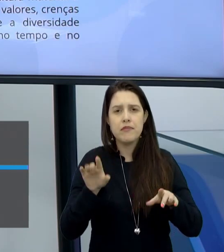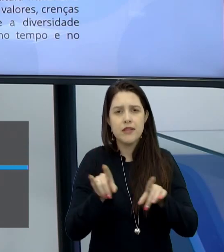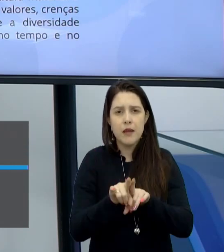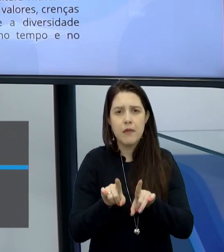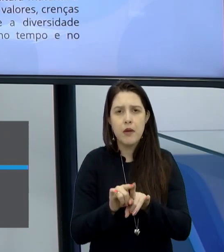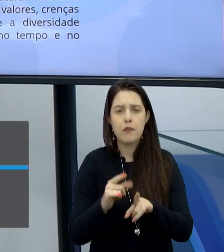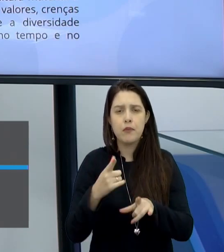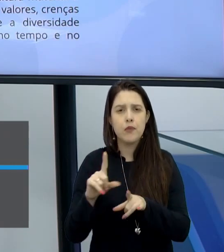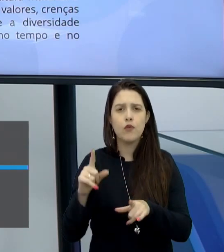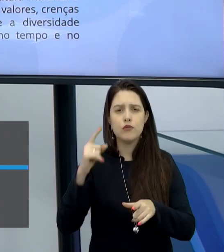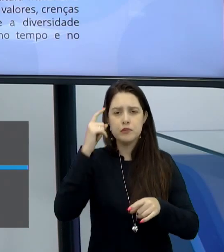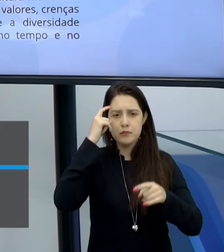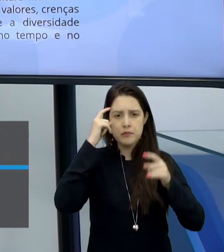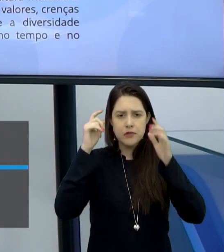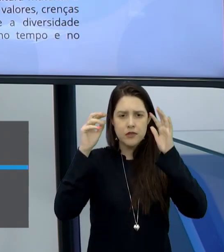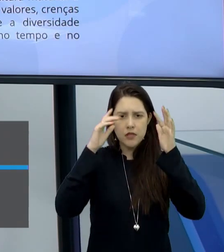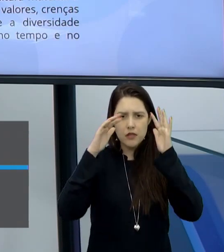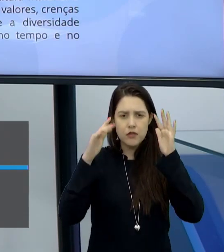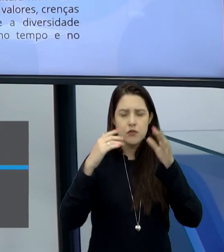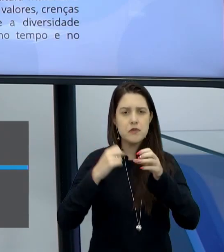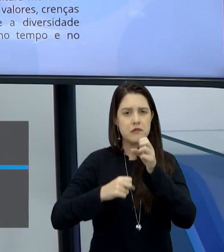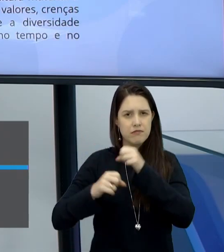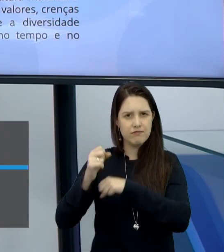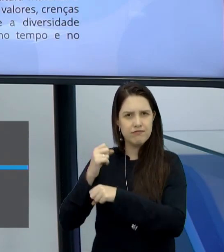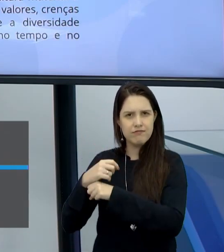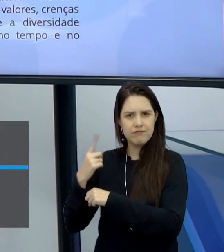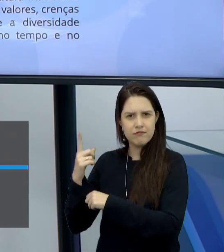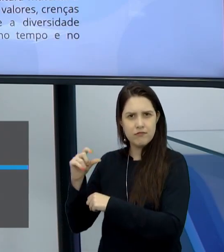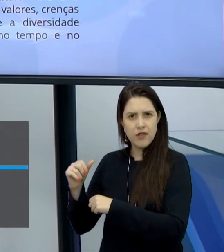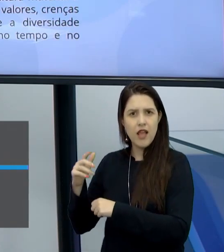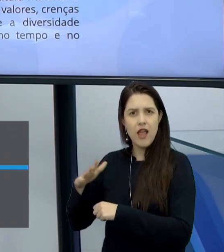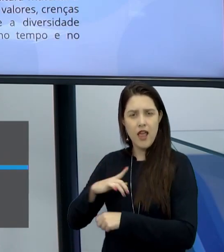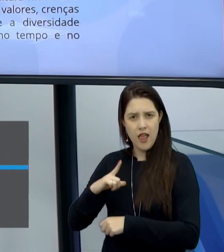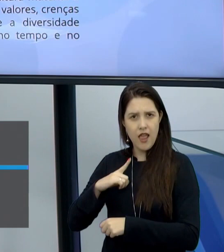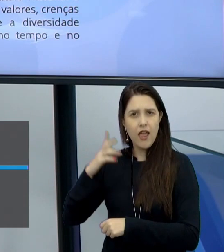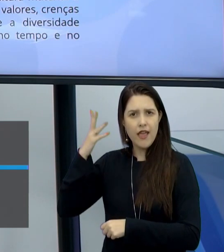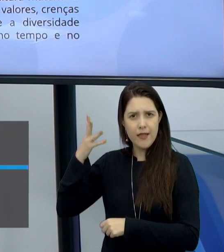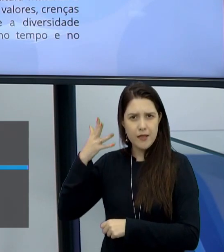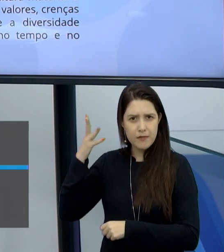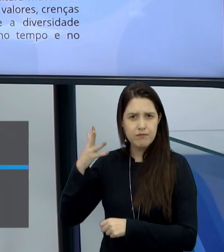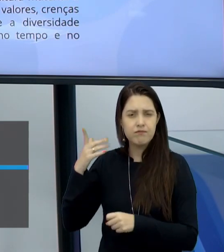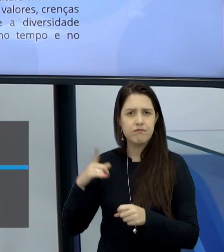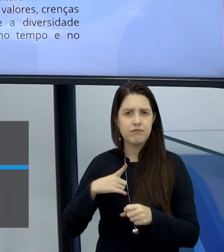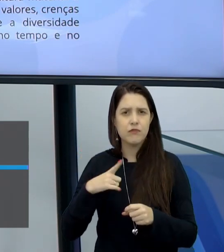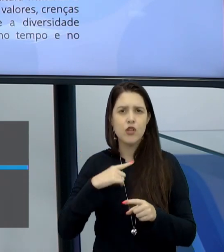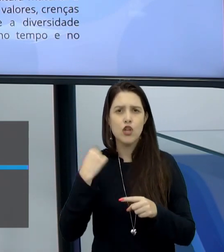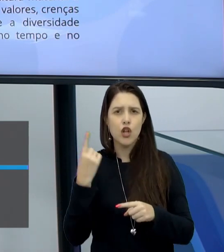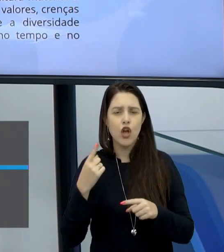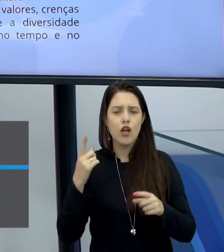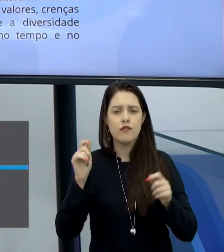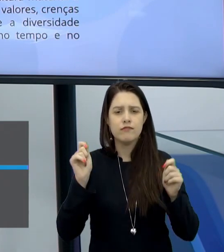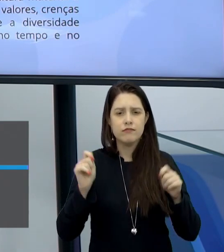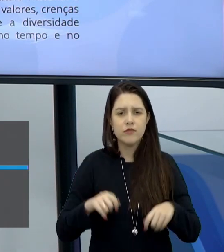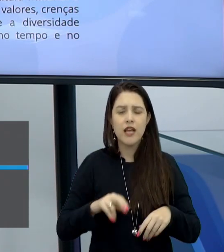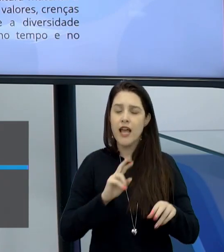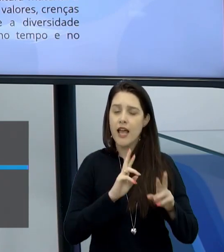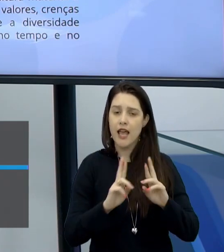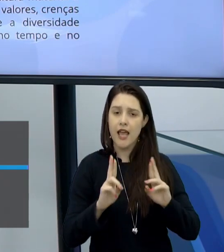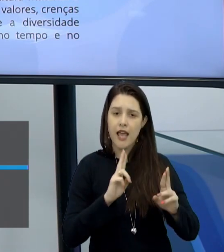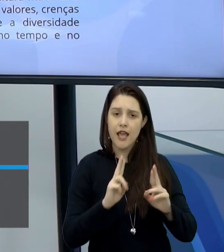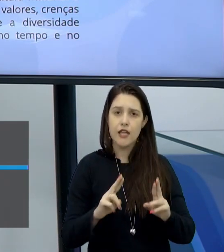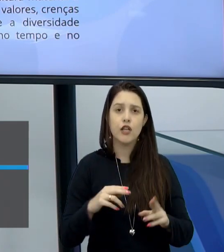deste pensamento que veio lá do século XIX, que são os discursos civilizatórios, nós tivemos aí um resultado